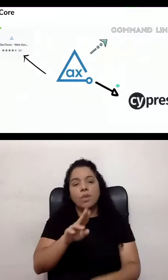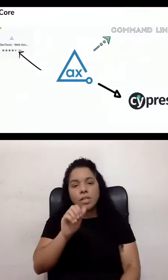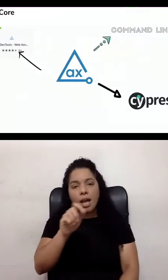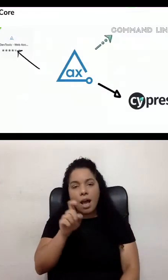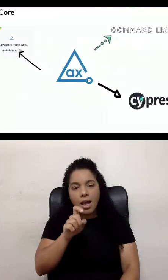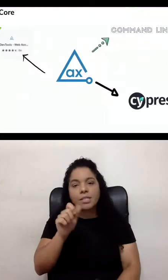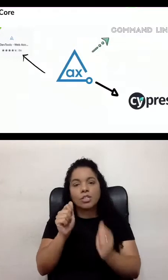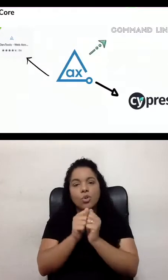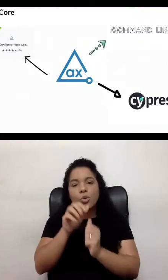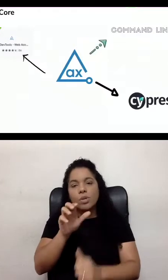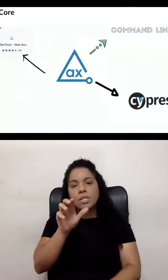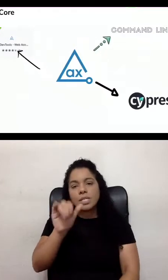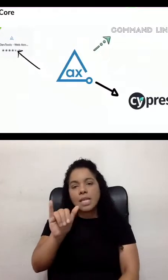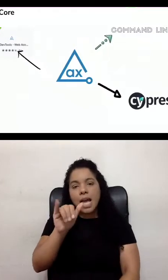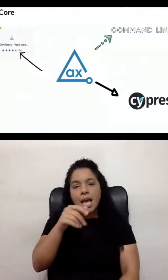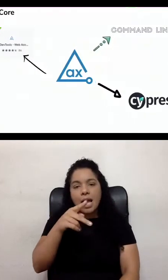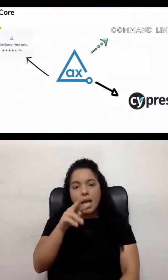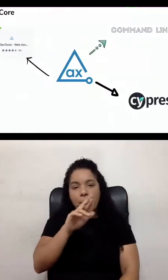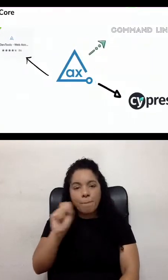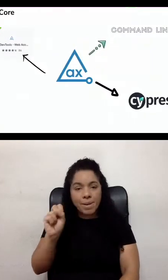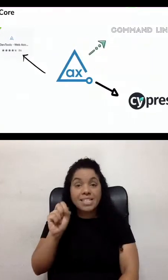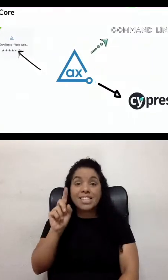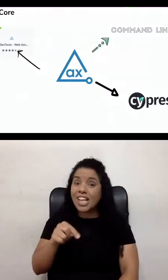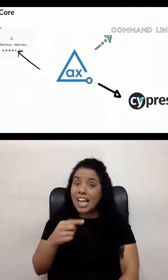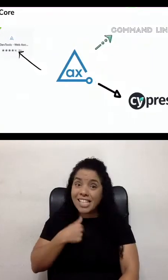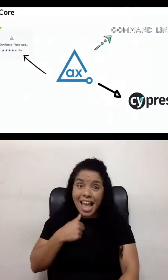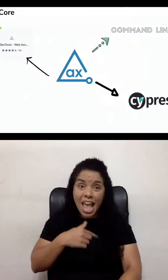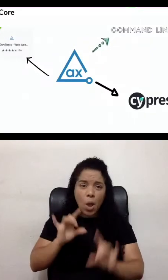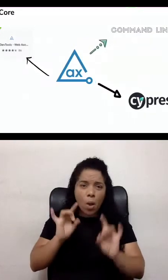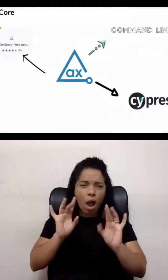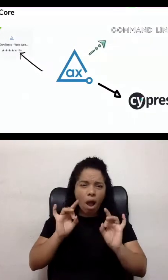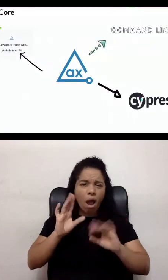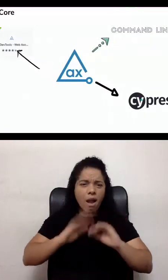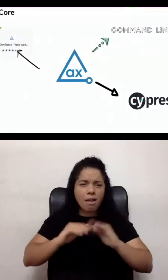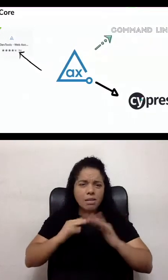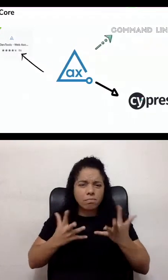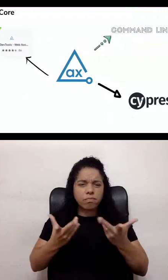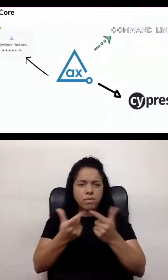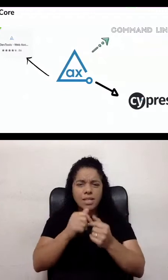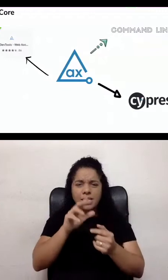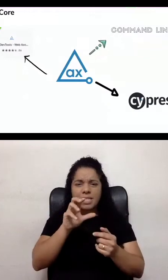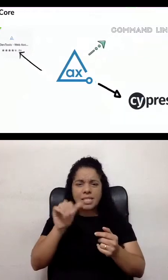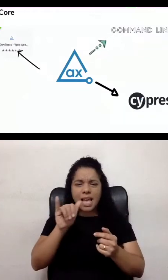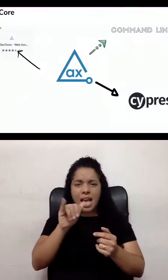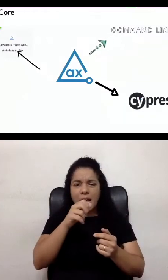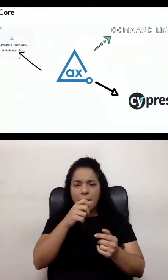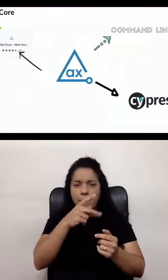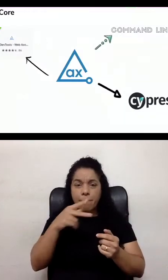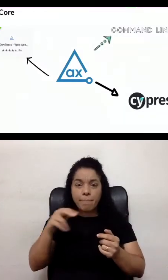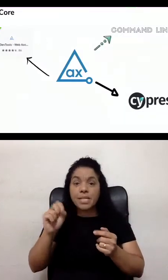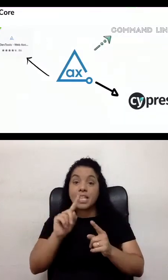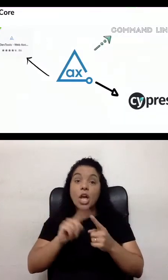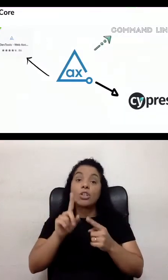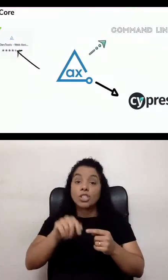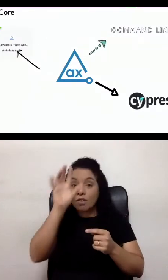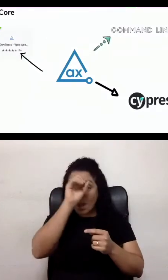o Cypress. Deixando bem claro, gente, eu não sou nenhum especialista em Cypress, tá? Tô aprendendo agora. A gente vai ter aí o Valmir